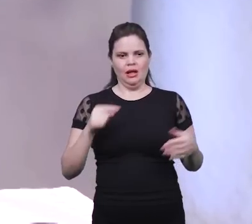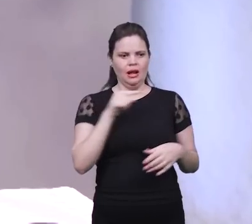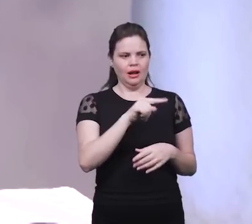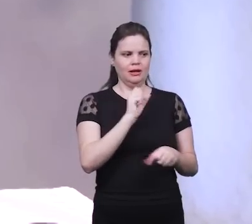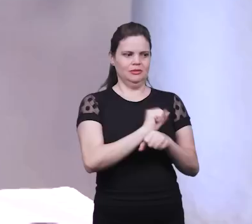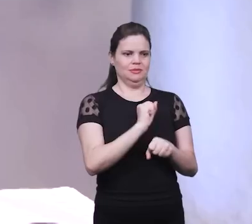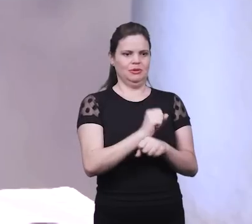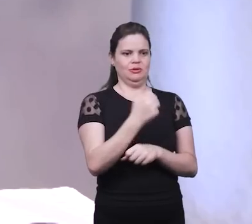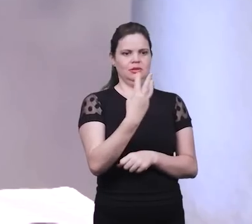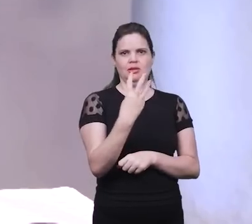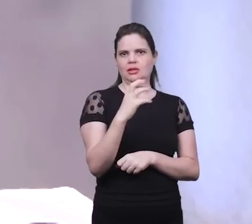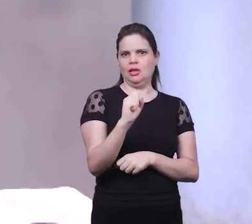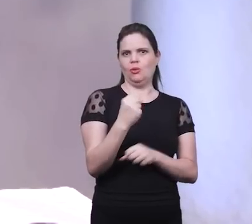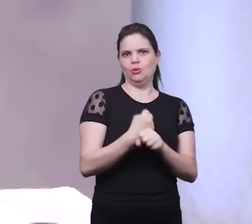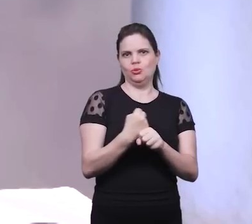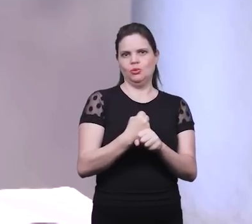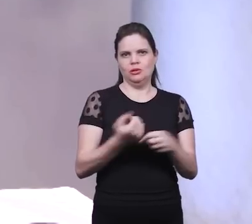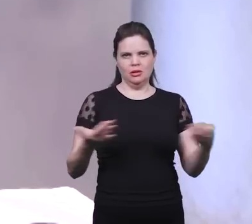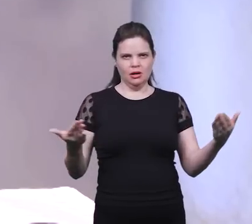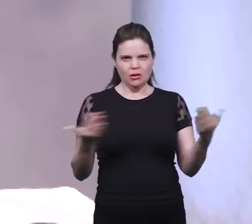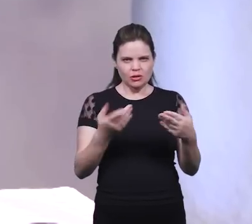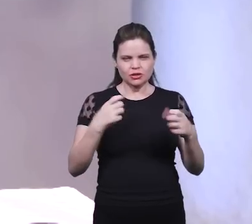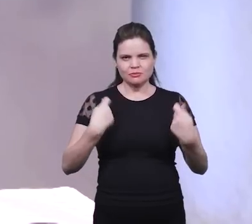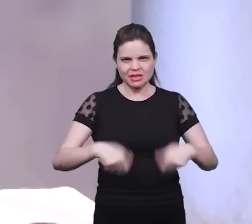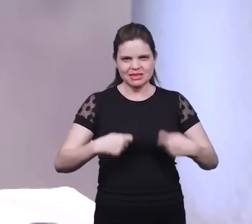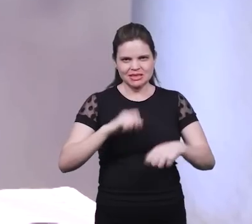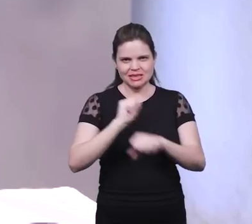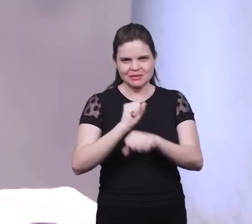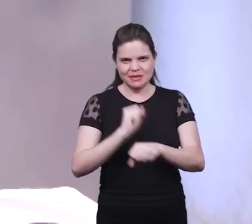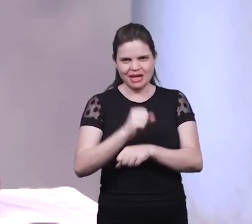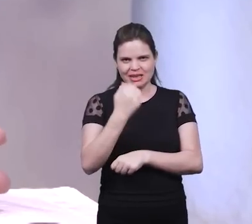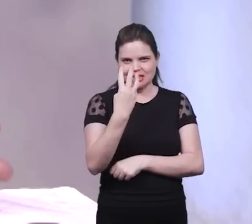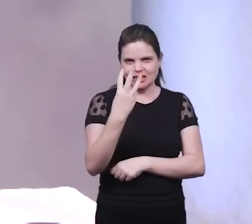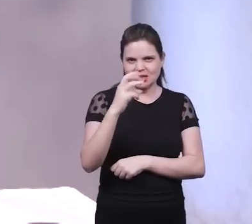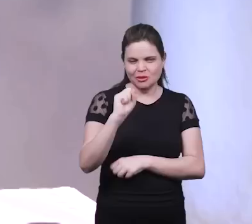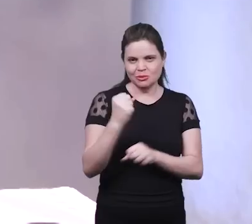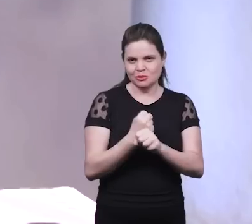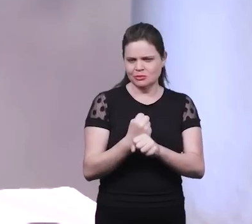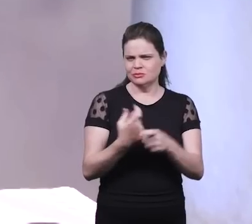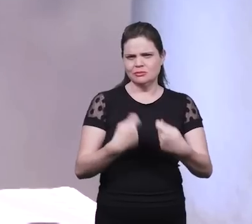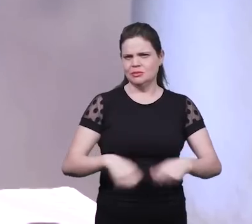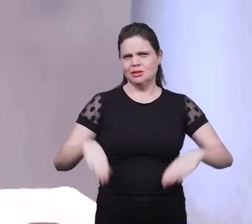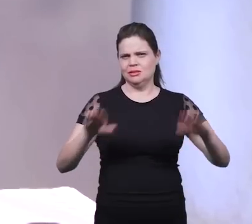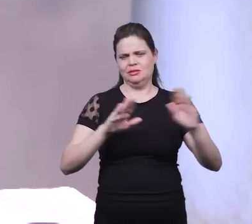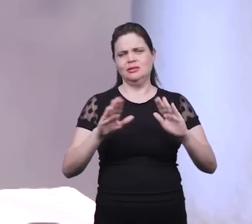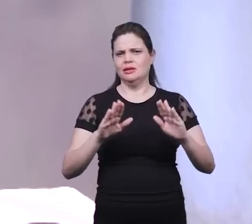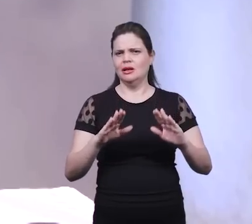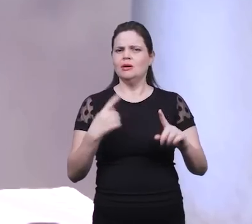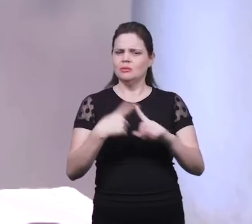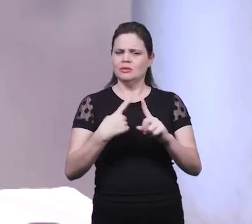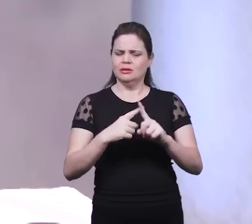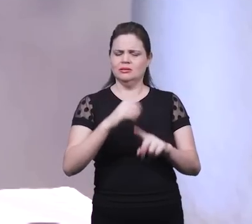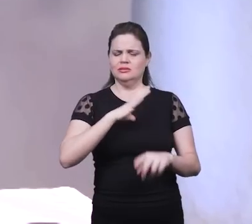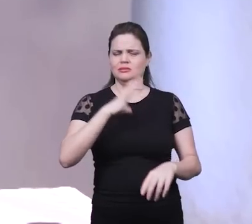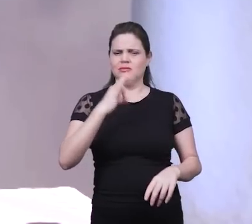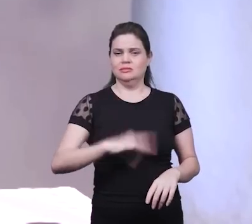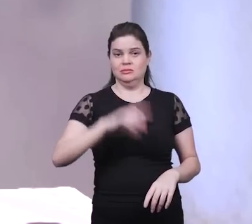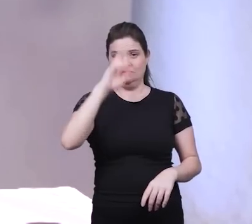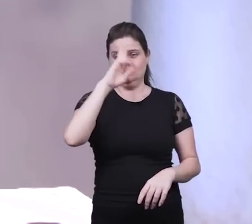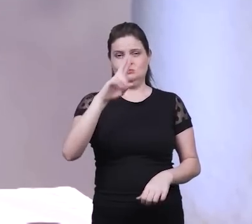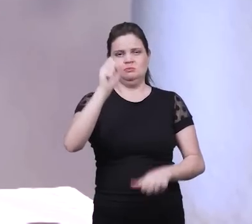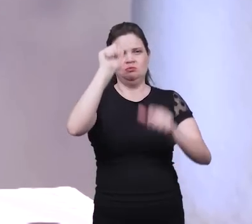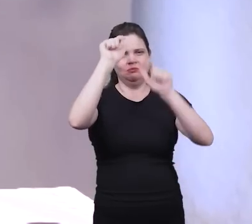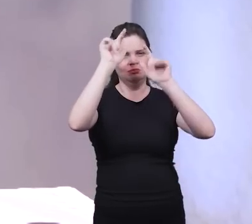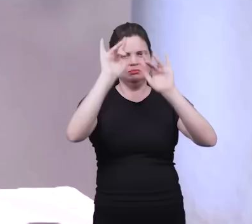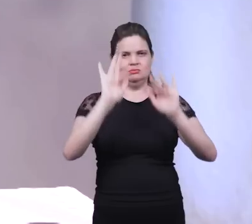tempo assim para receber uma bênção de Deus, né? Na vida espiritual, ou quem sabe até mesmo na sua vida material, né? A economia